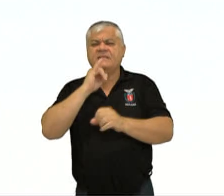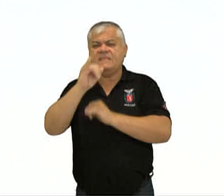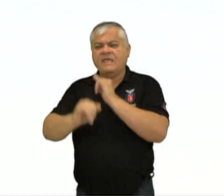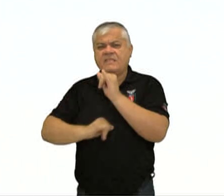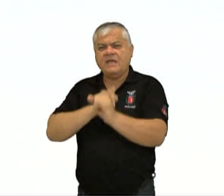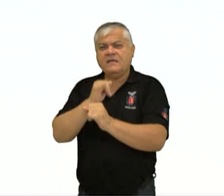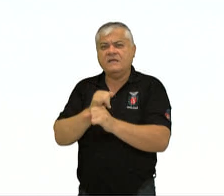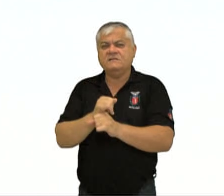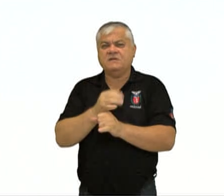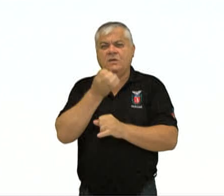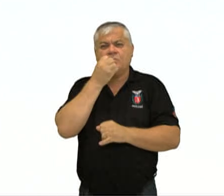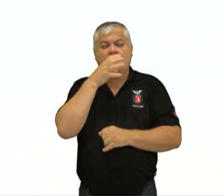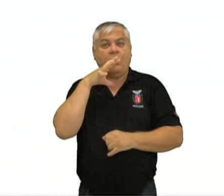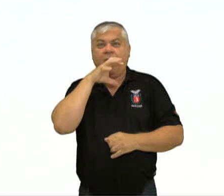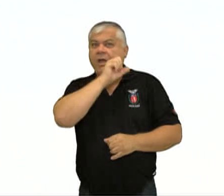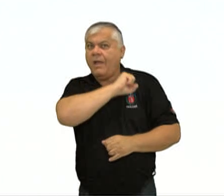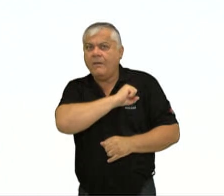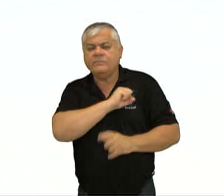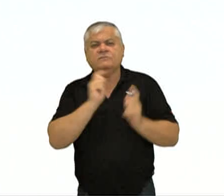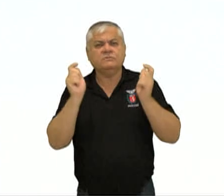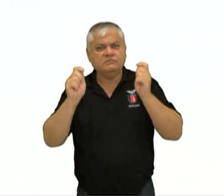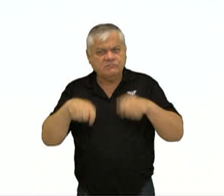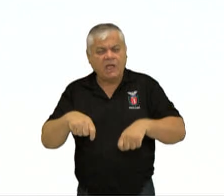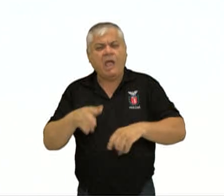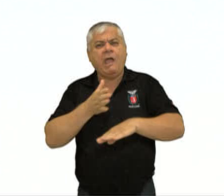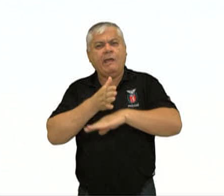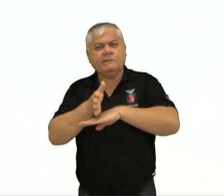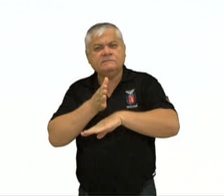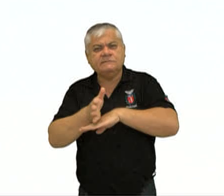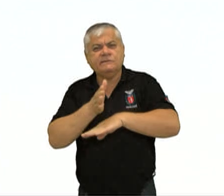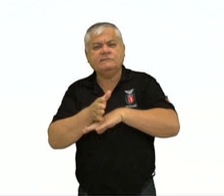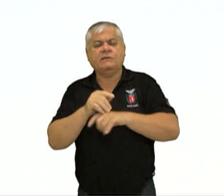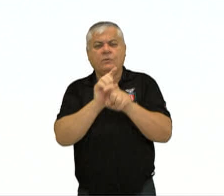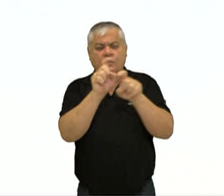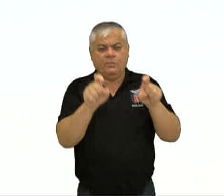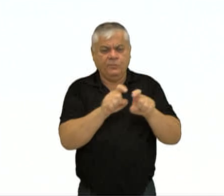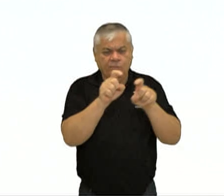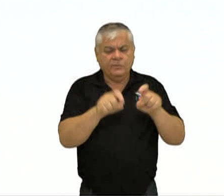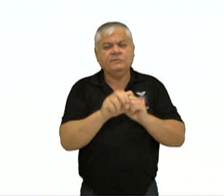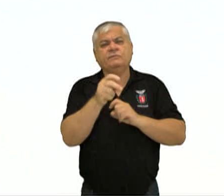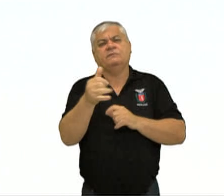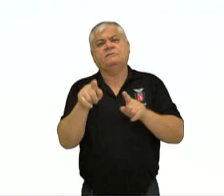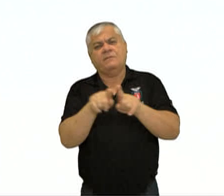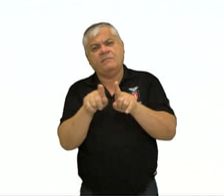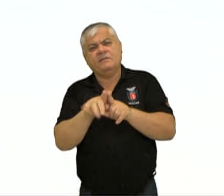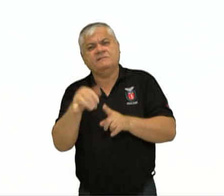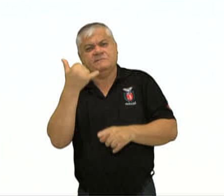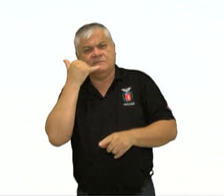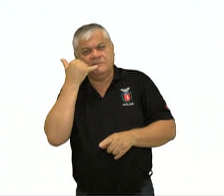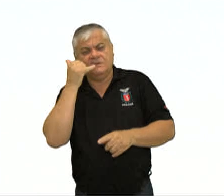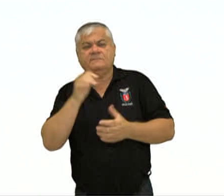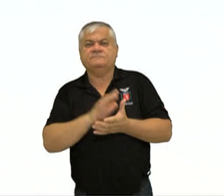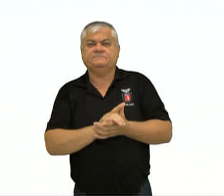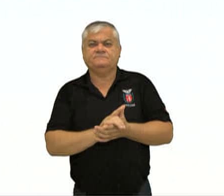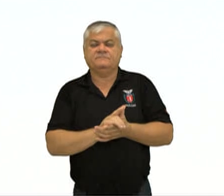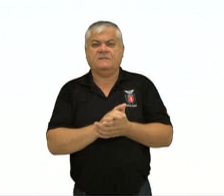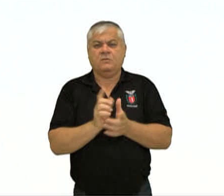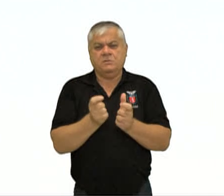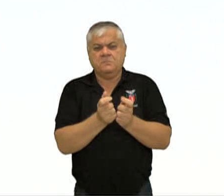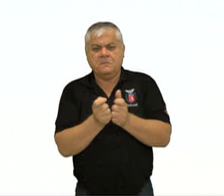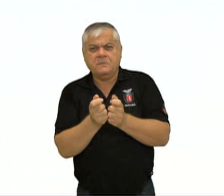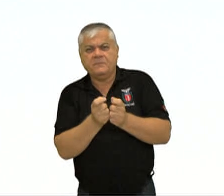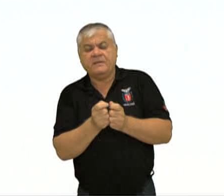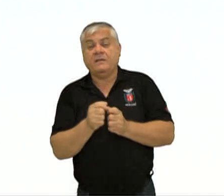de qualidade, é possível acessar esses serviços tanto em PCs quanto em celulares. De fato, a internet